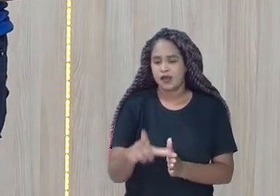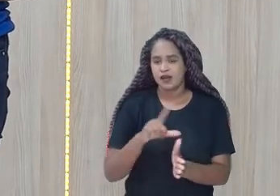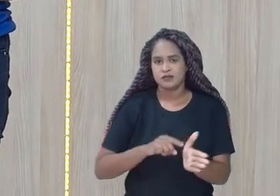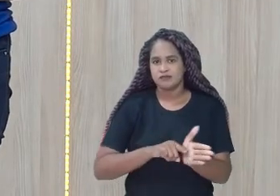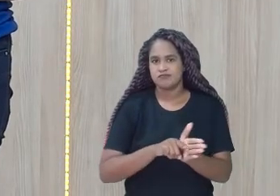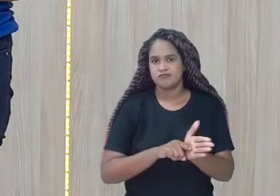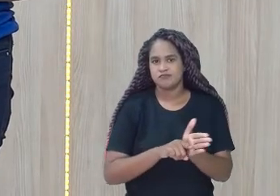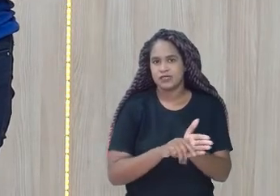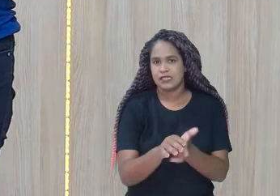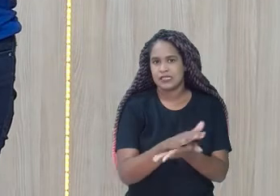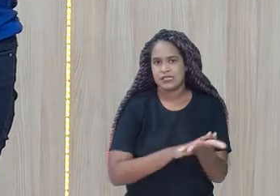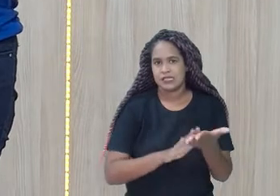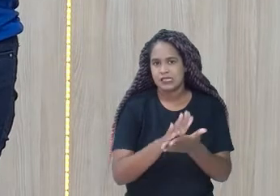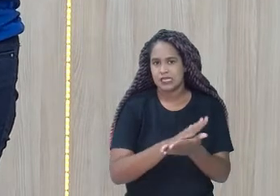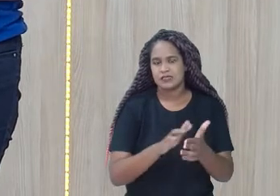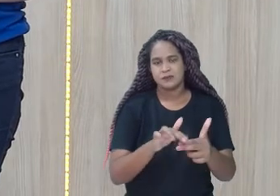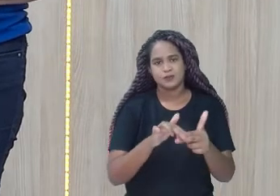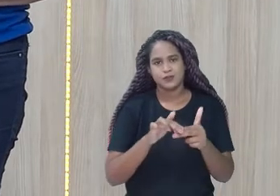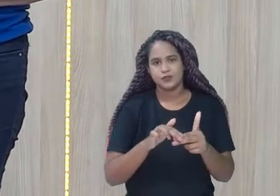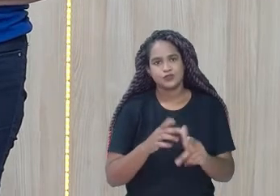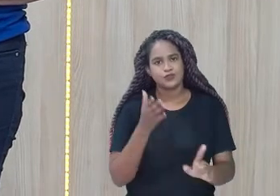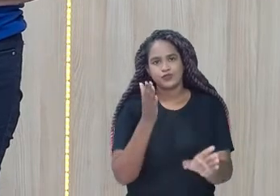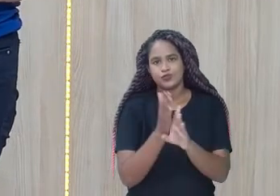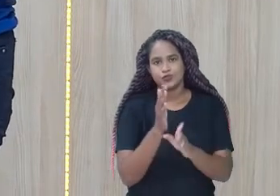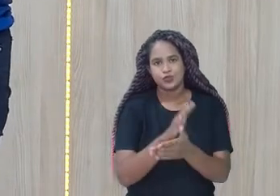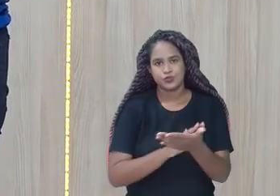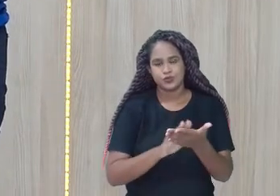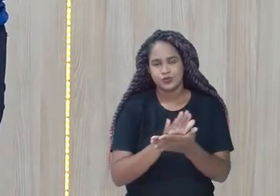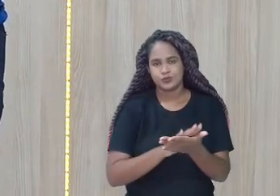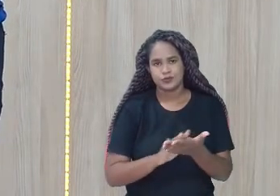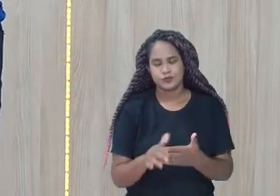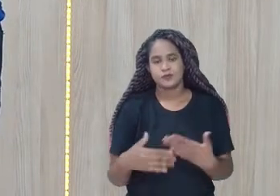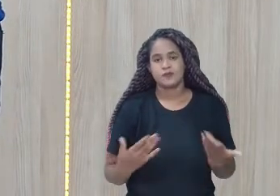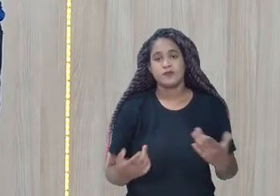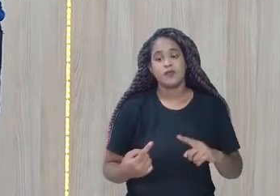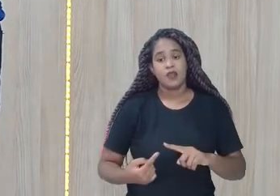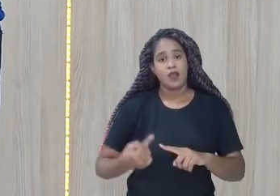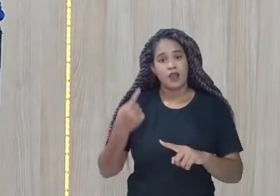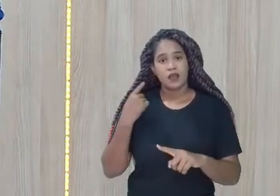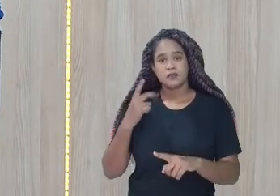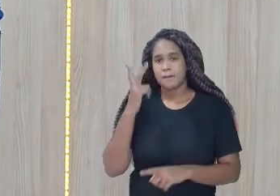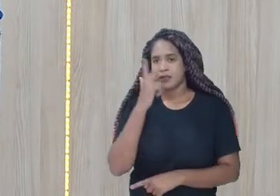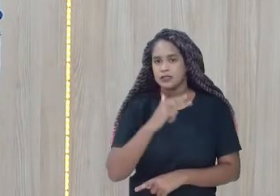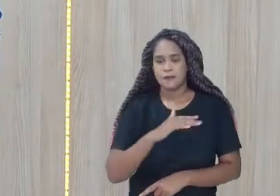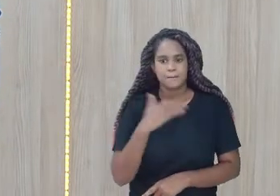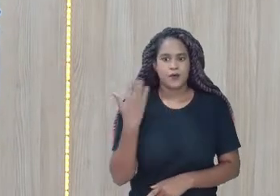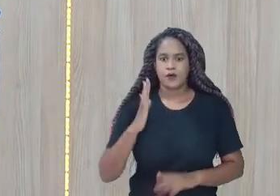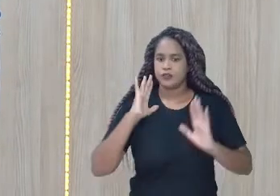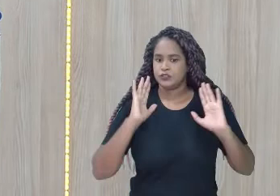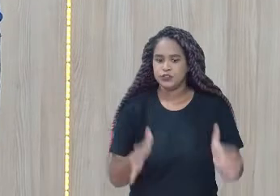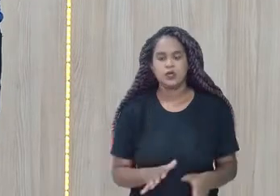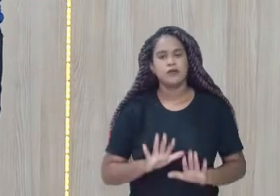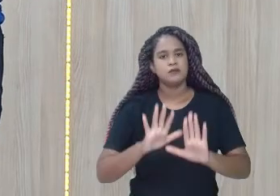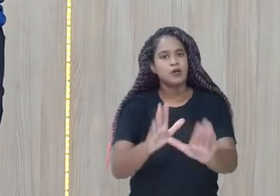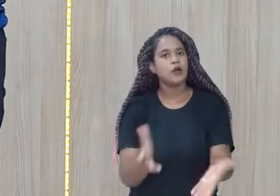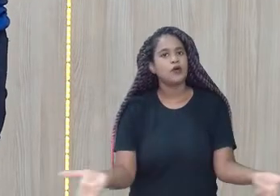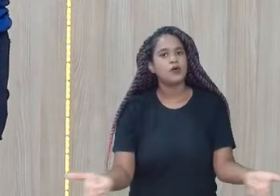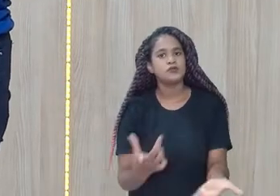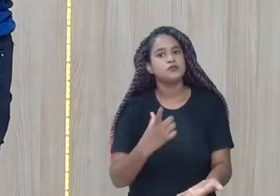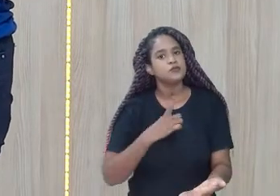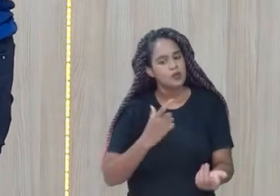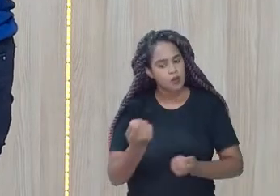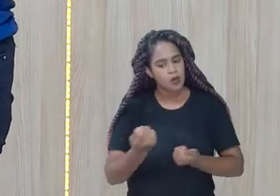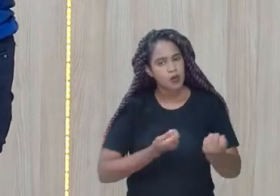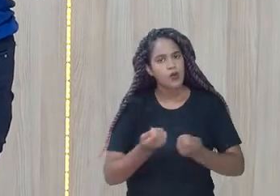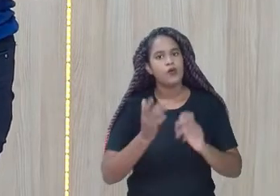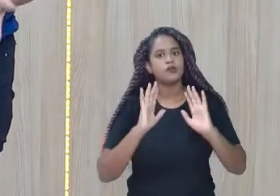portadores do vírus. Então, muitas pessoas morreram e antigamente era uma sentença de morte. Hoje, já existe o controle, não